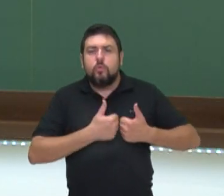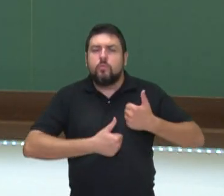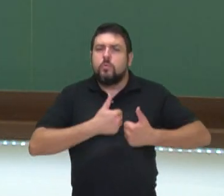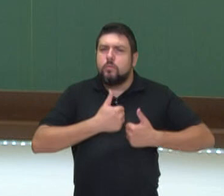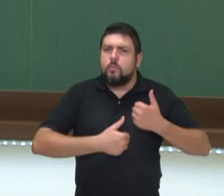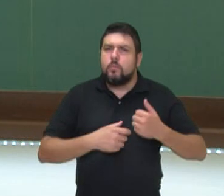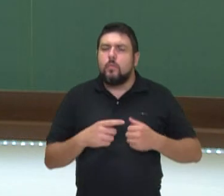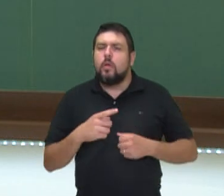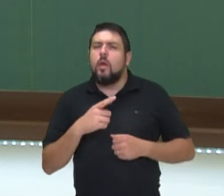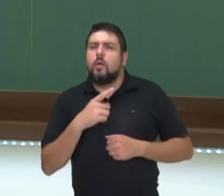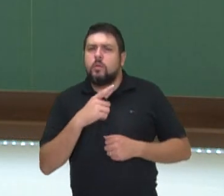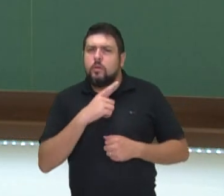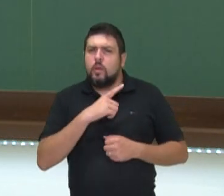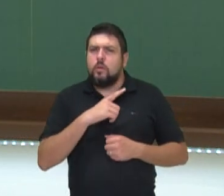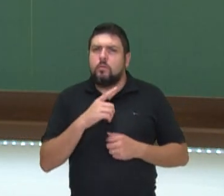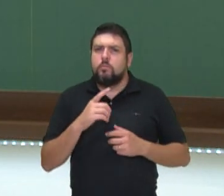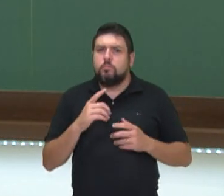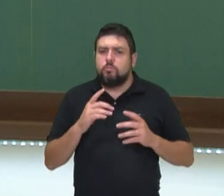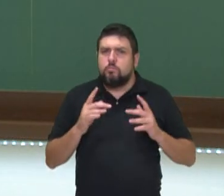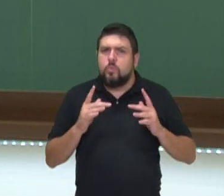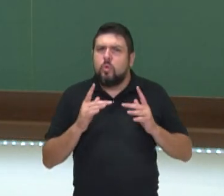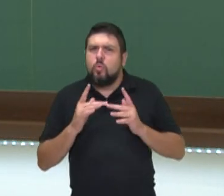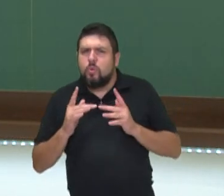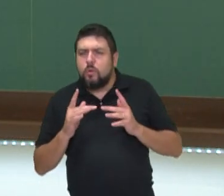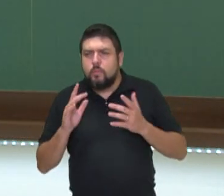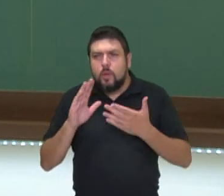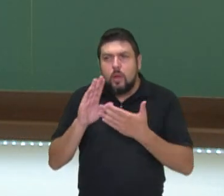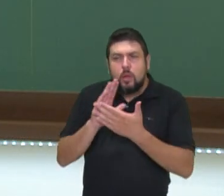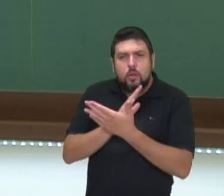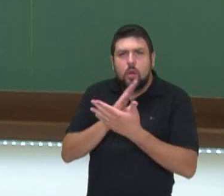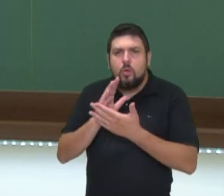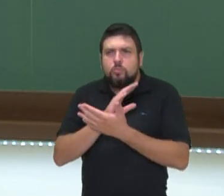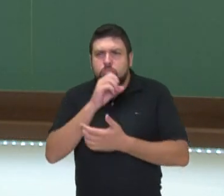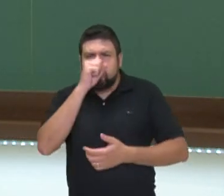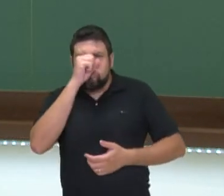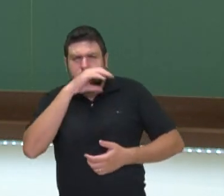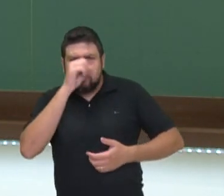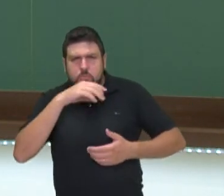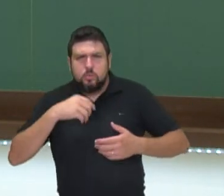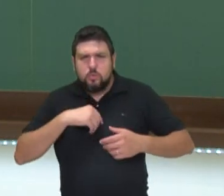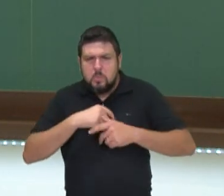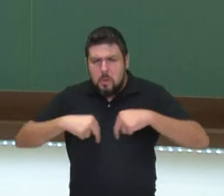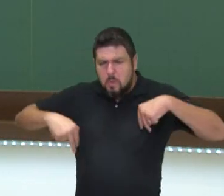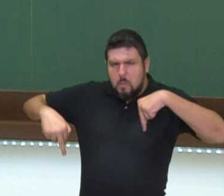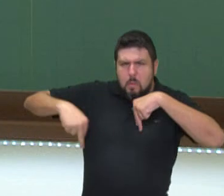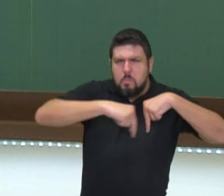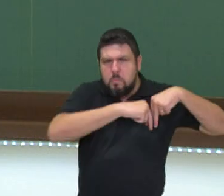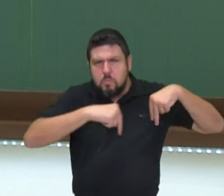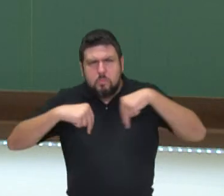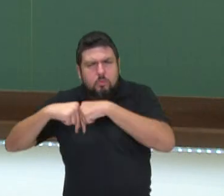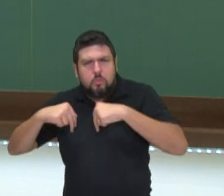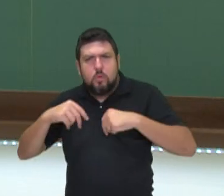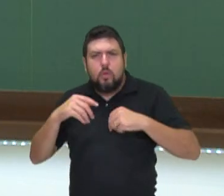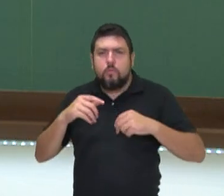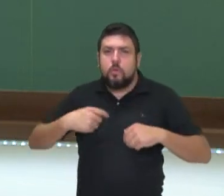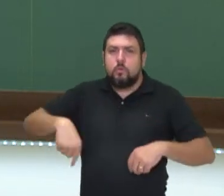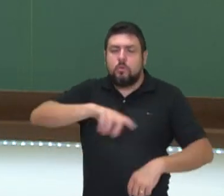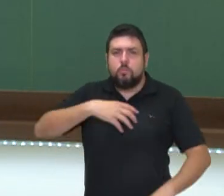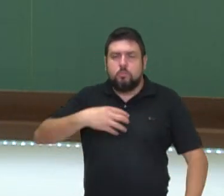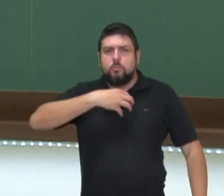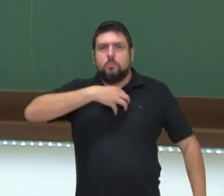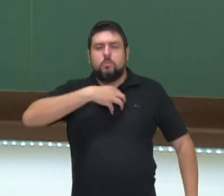esse contato, né? A violência em alguns jogos, né? Que a gente fica assim